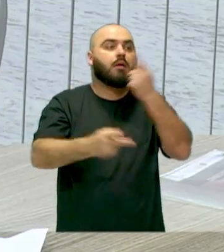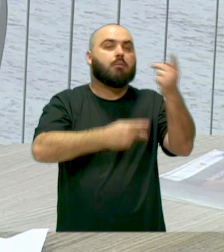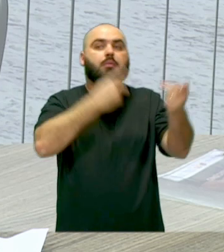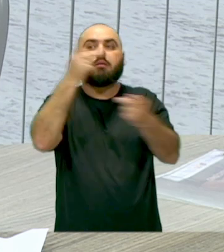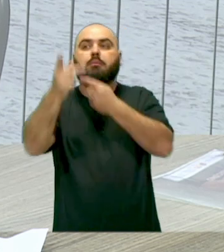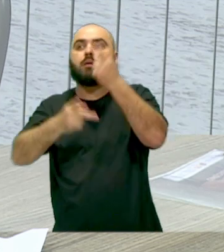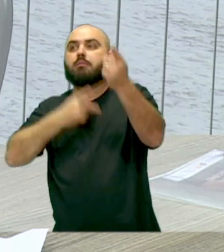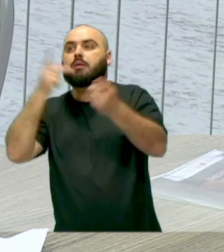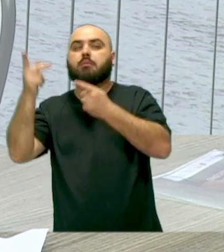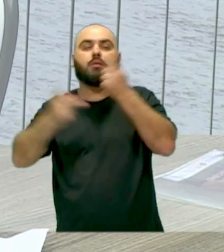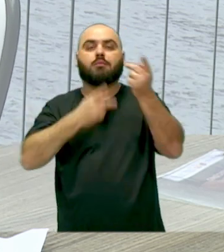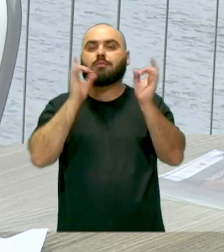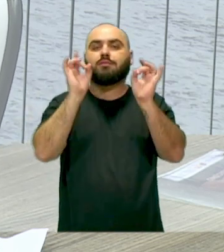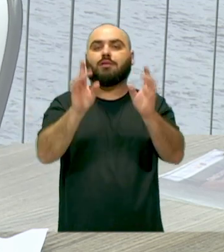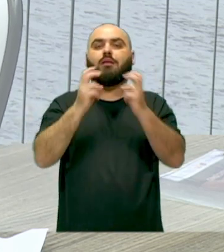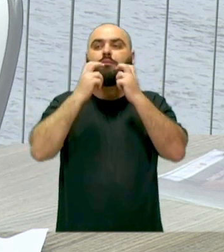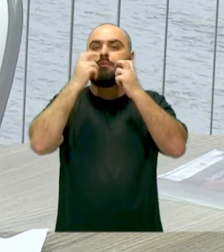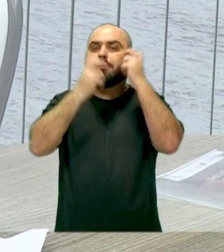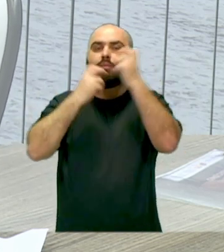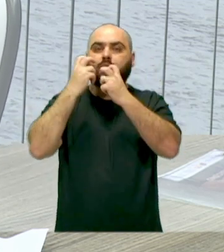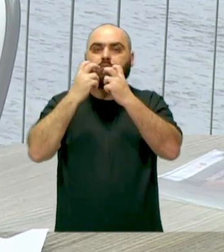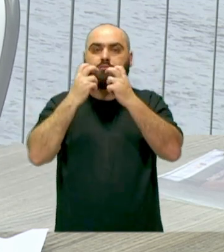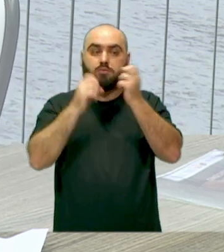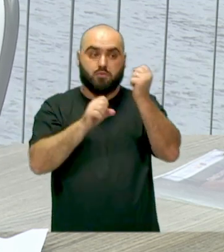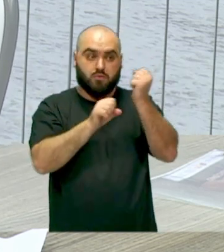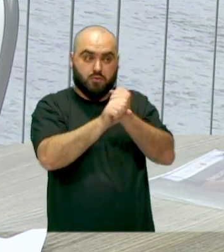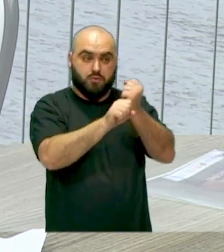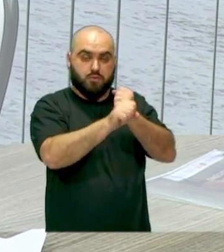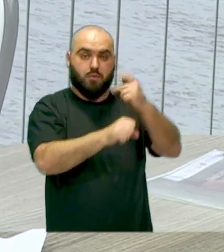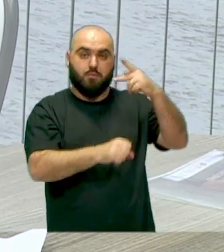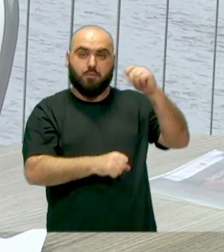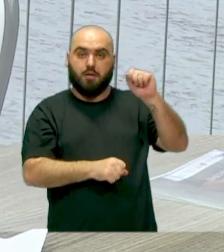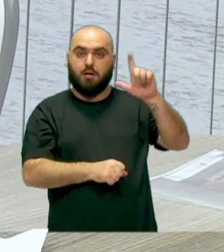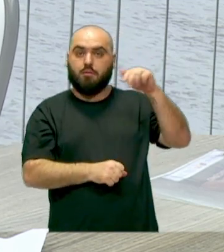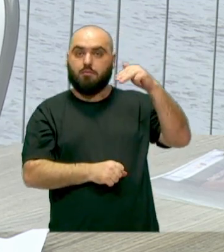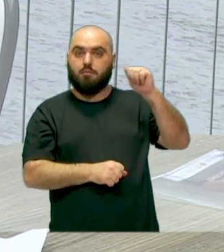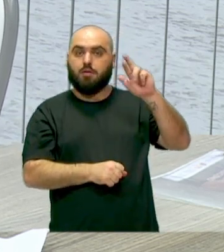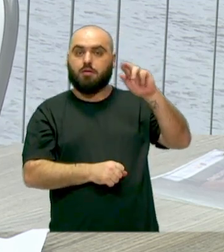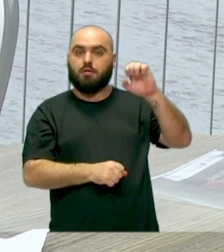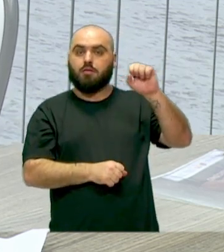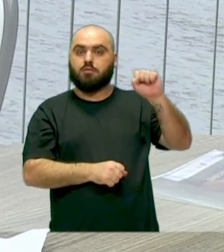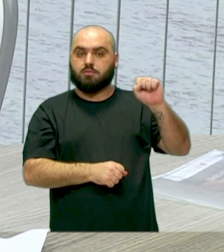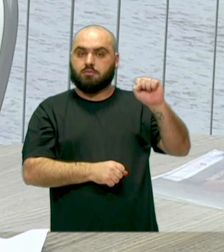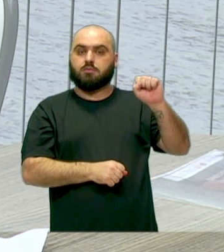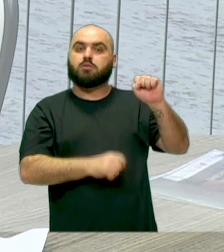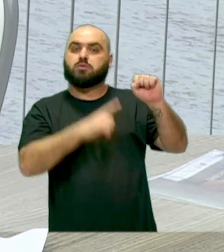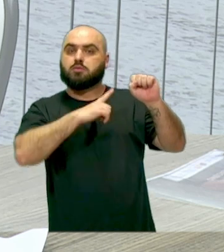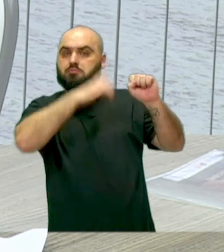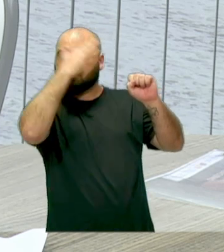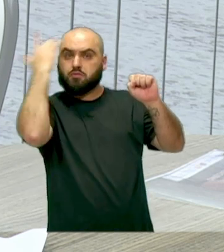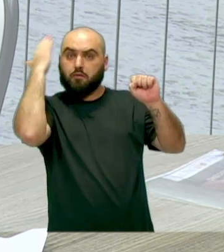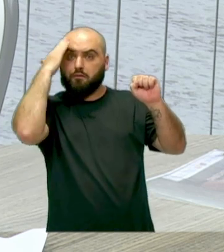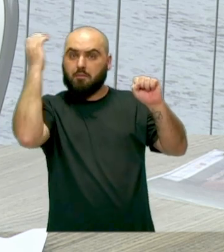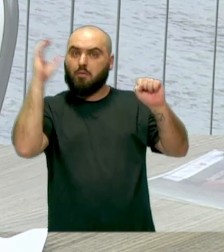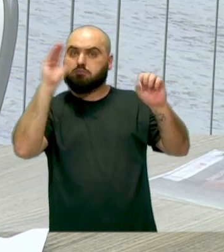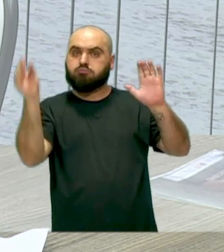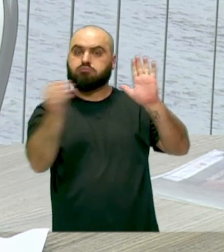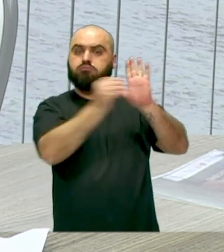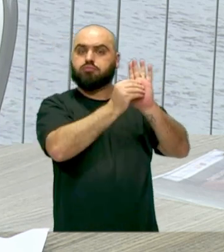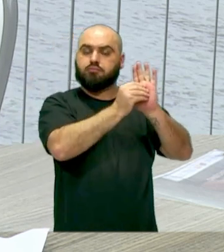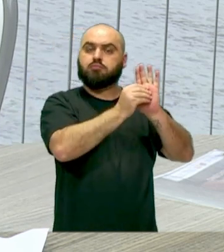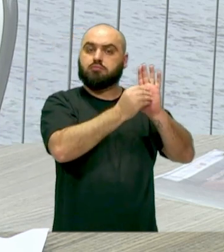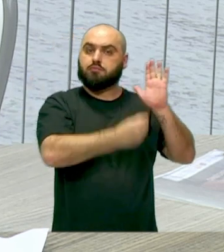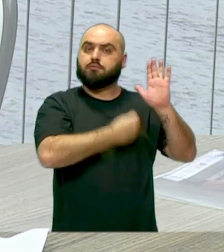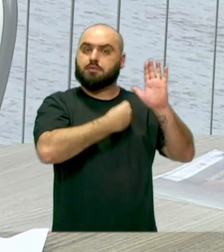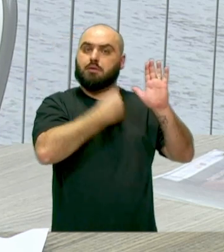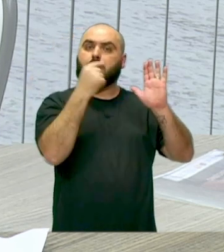oralidade. E quando construiu-se a Palmares, né? Com aqueles ícones todos como estavam